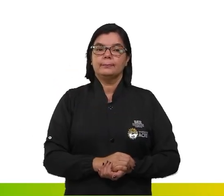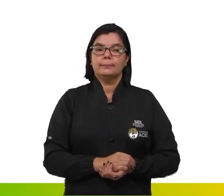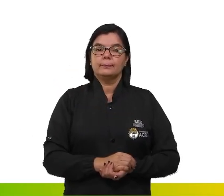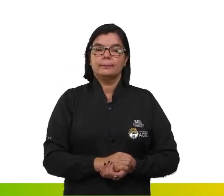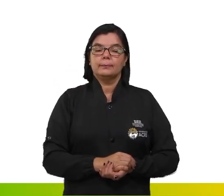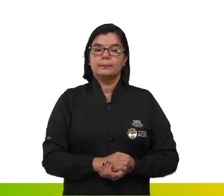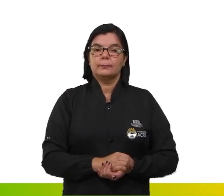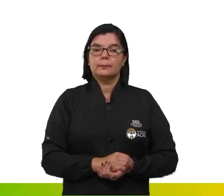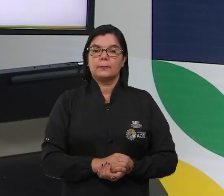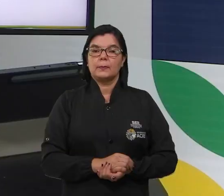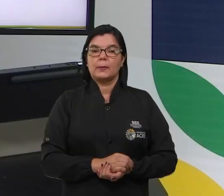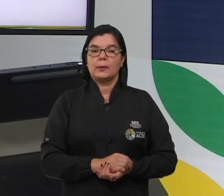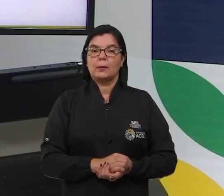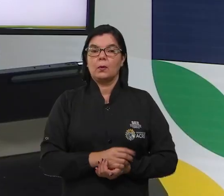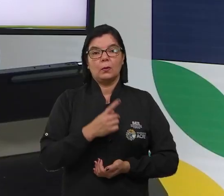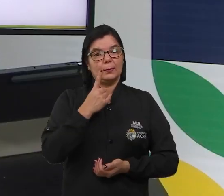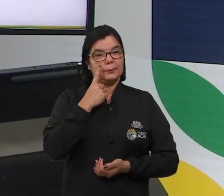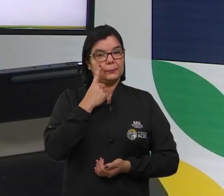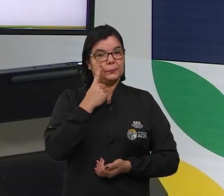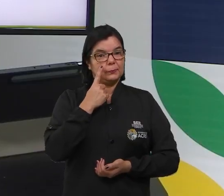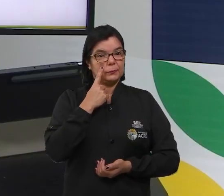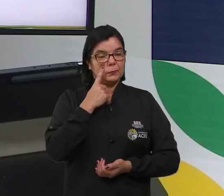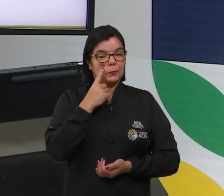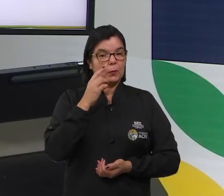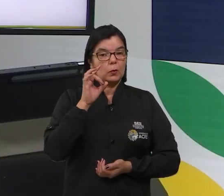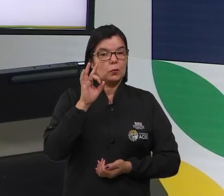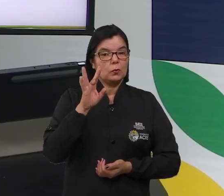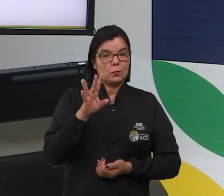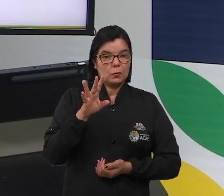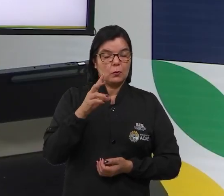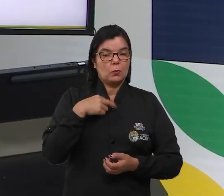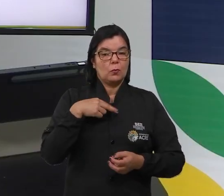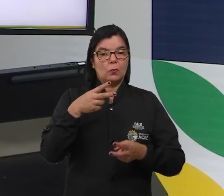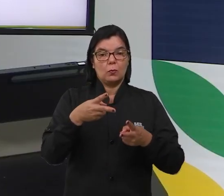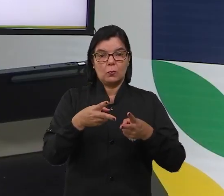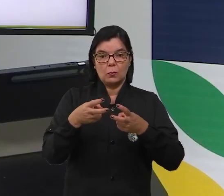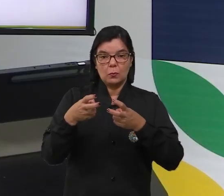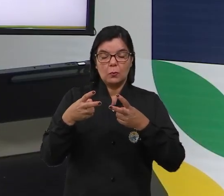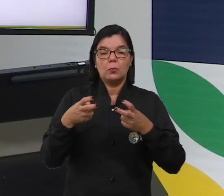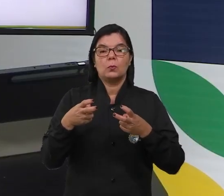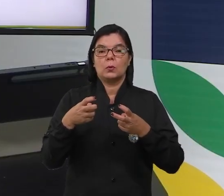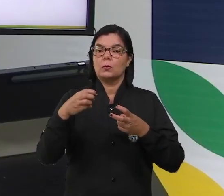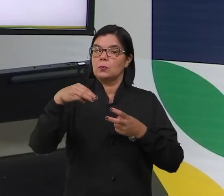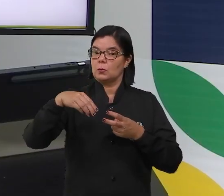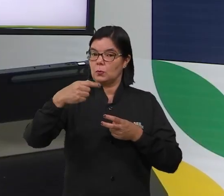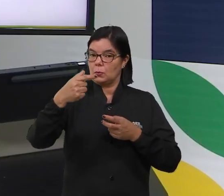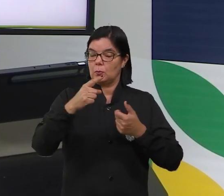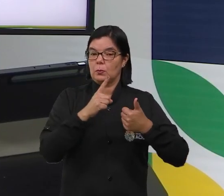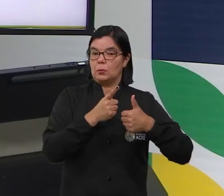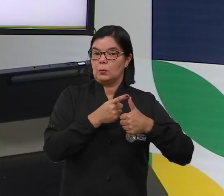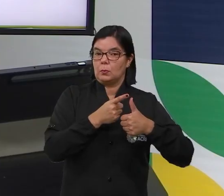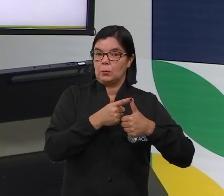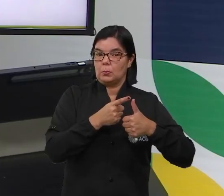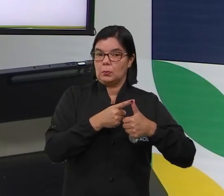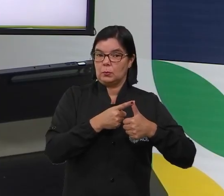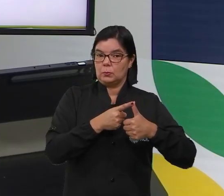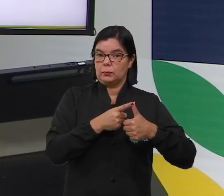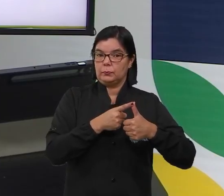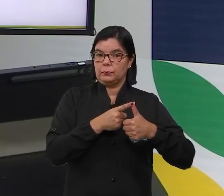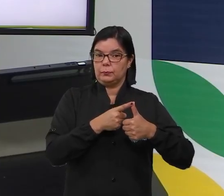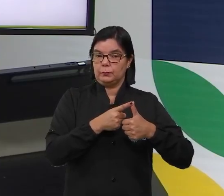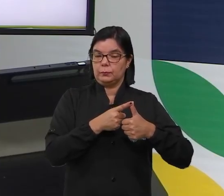Aqui, veja bem, basta você olhar que as unidades de medida estavam bem determinadas. O primeiro terreno estava determinado